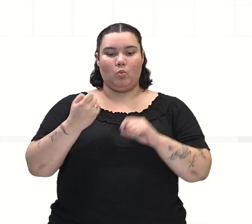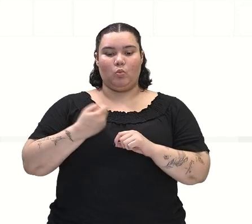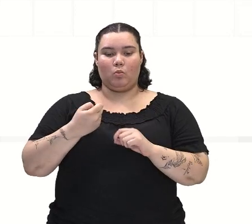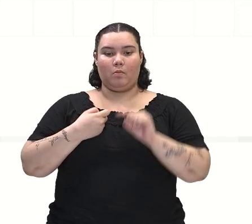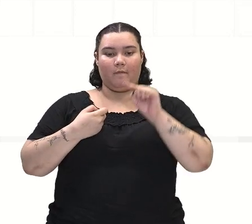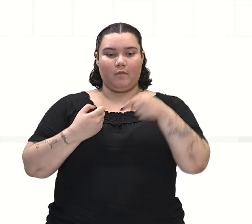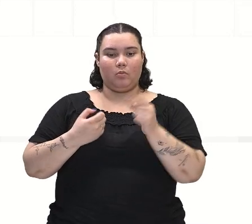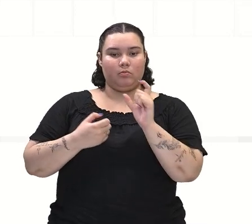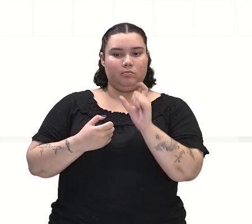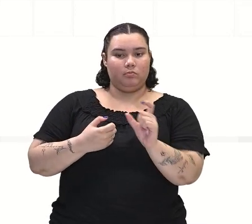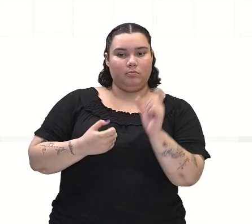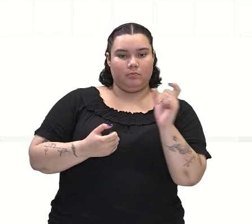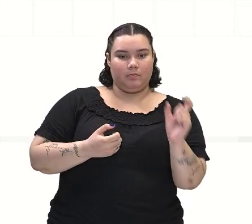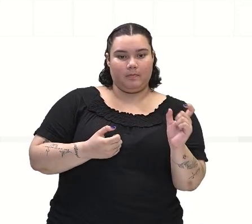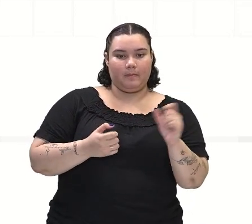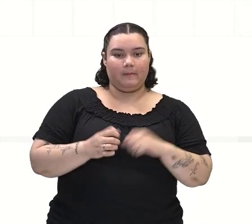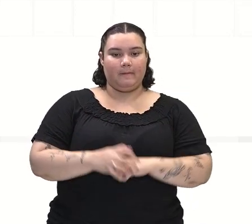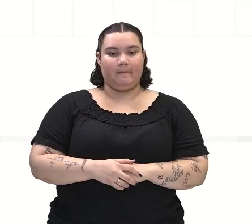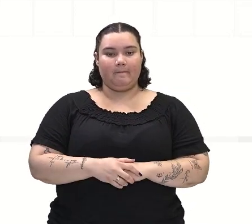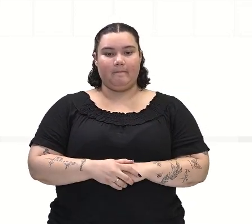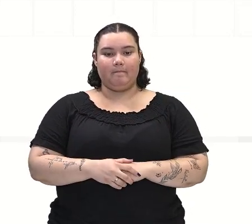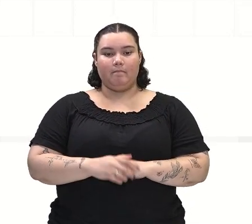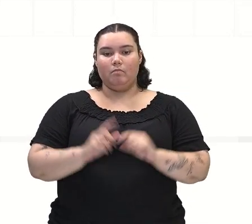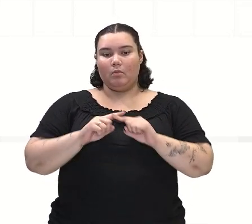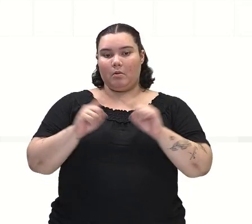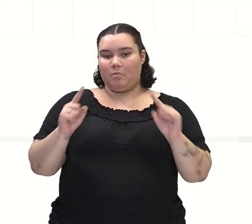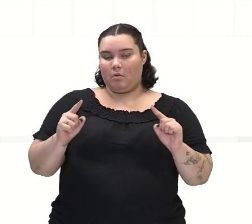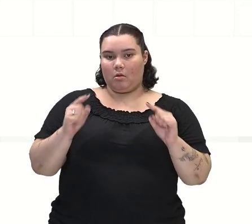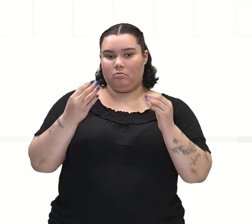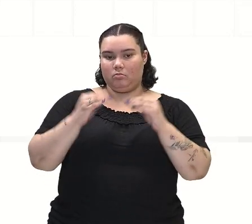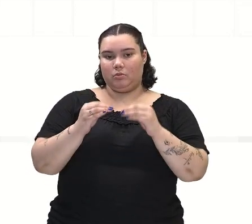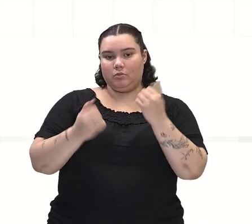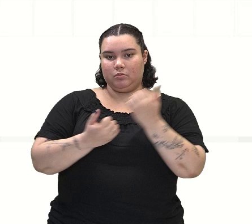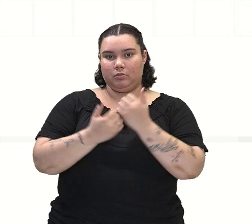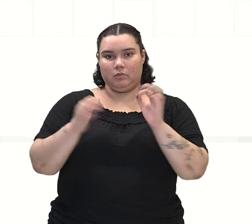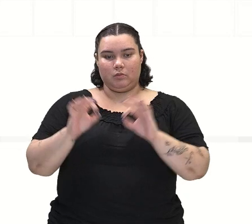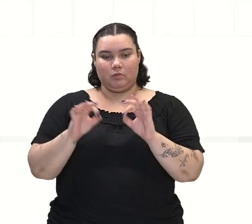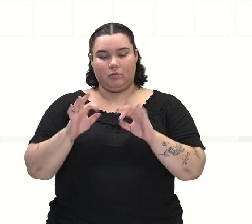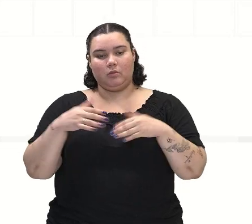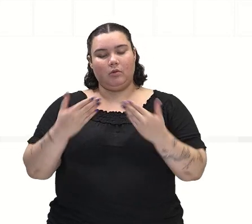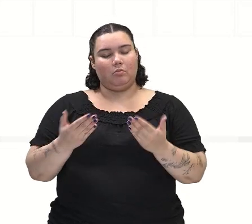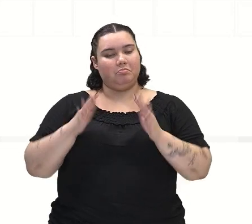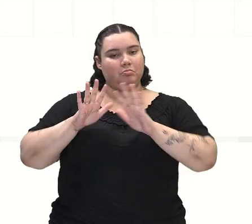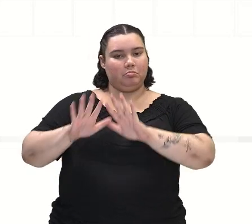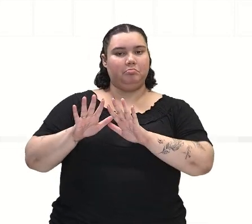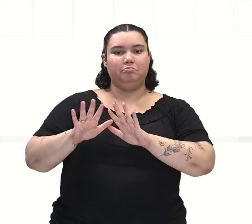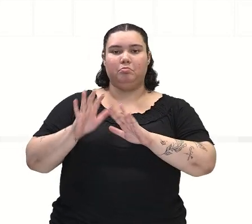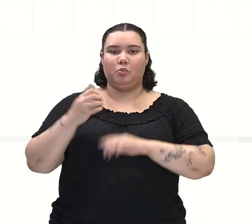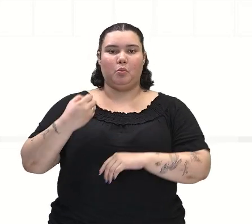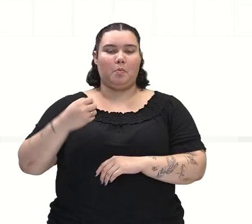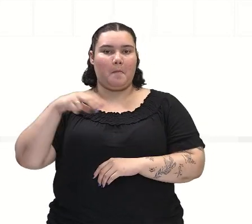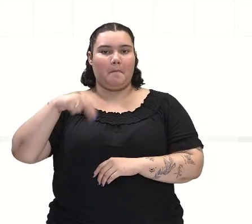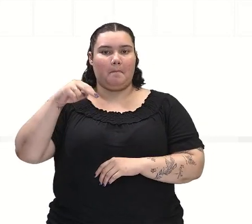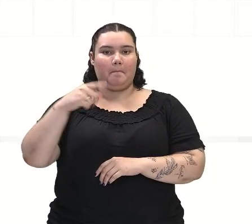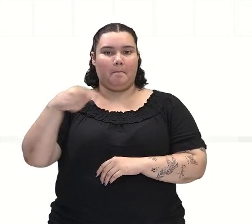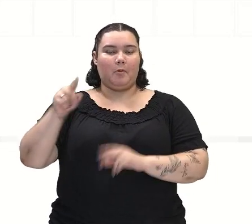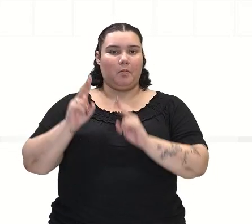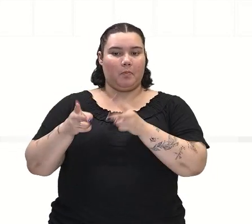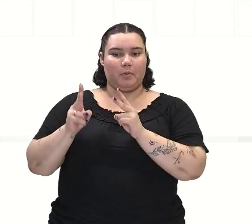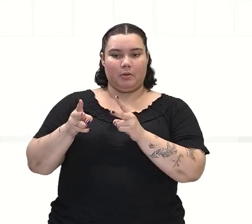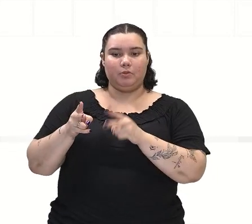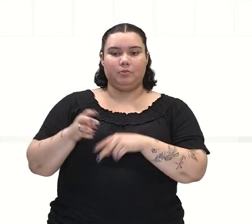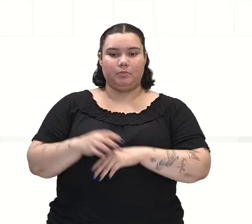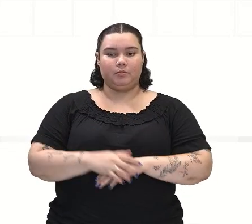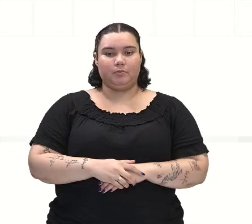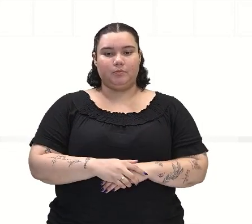decimais. Mas aqui não está substituído, né? Então, vamos deixar como ele colocou